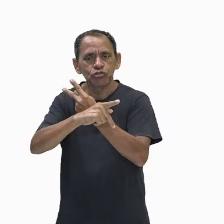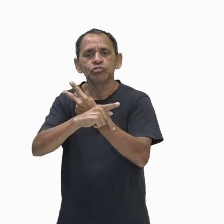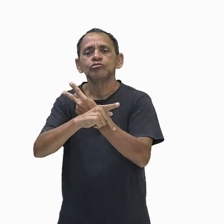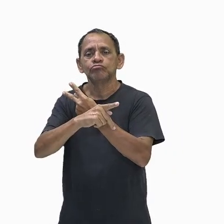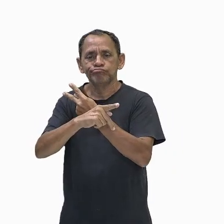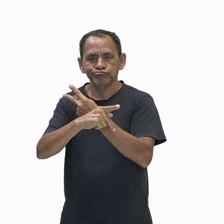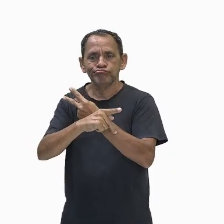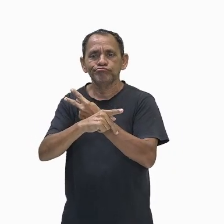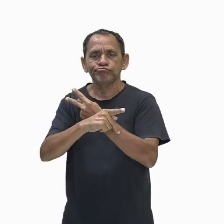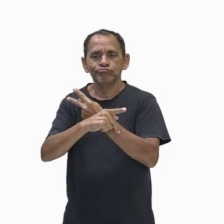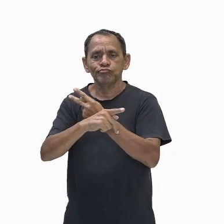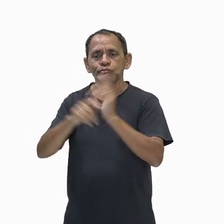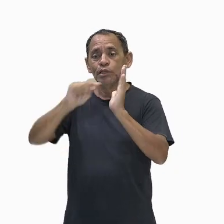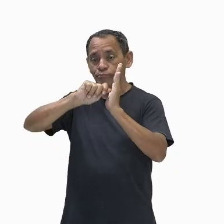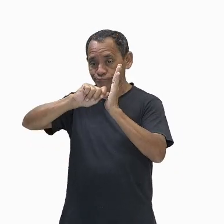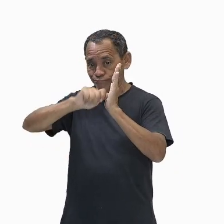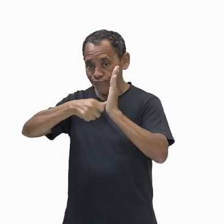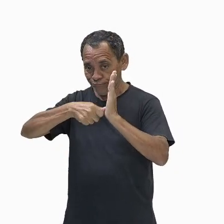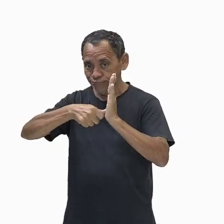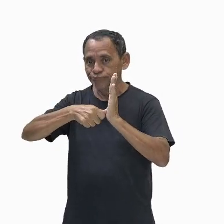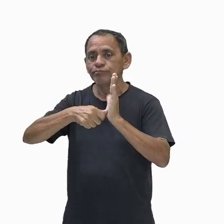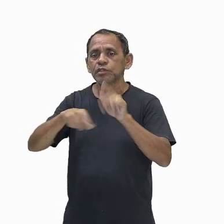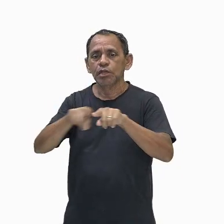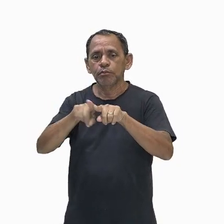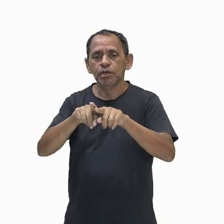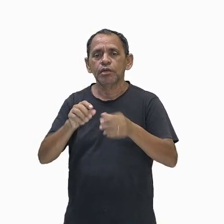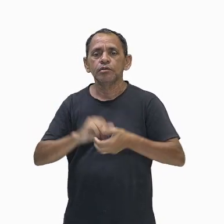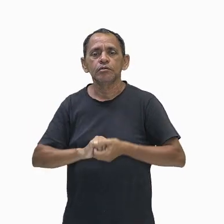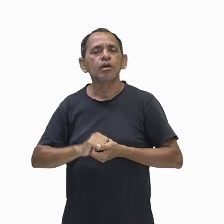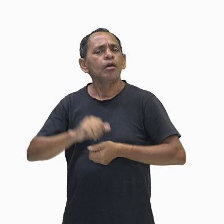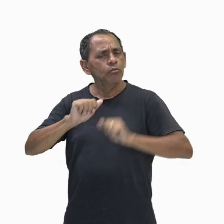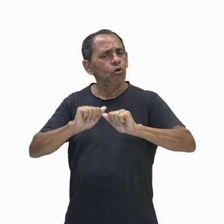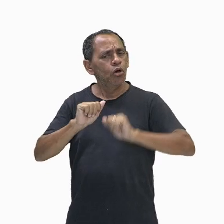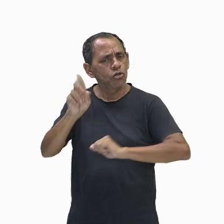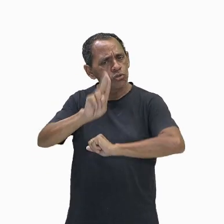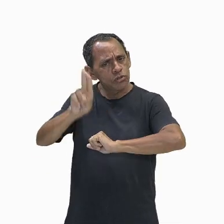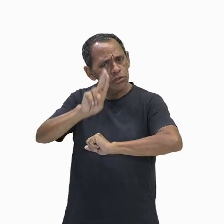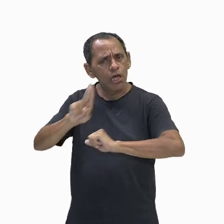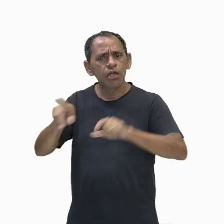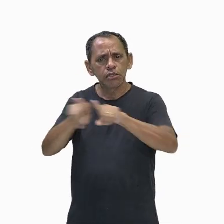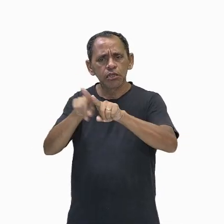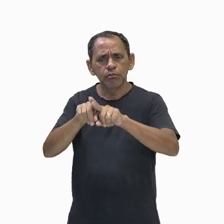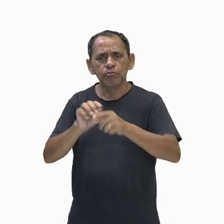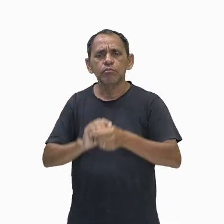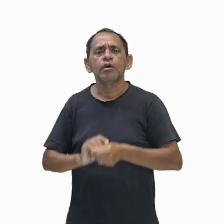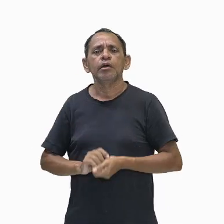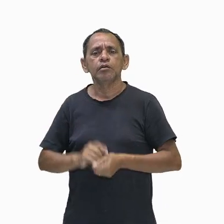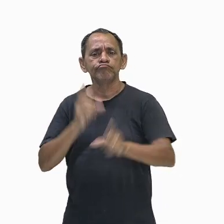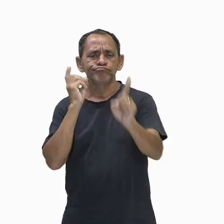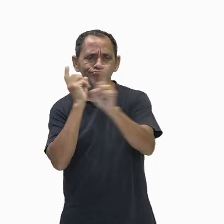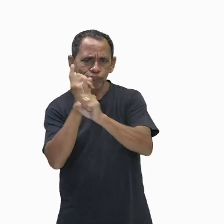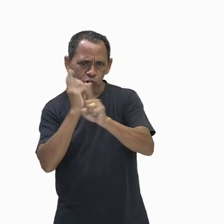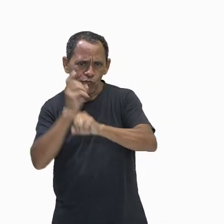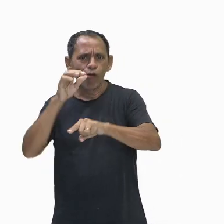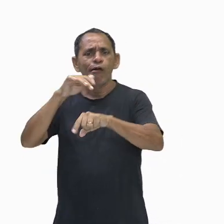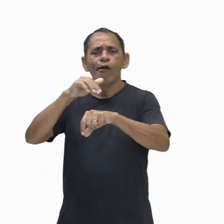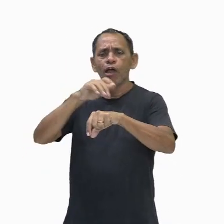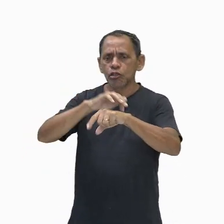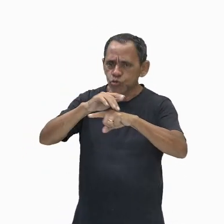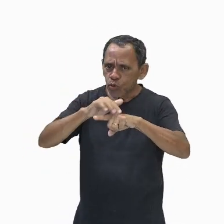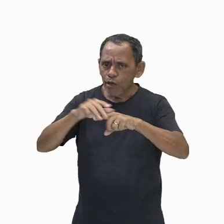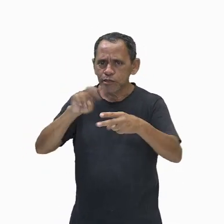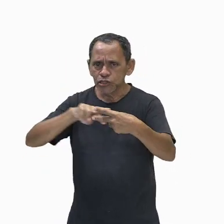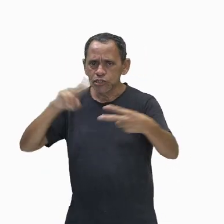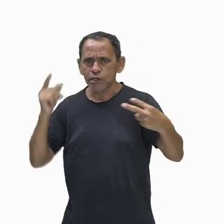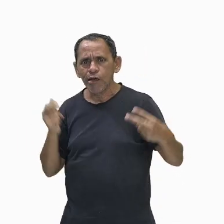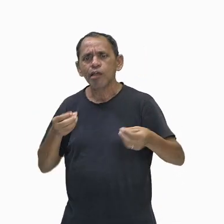exemplo. O cariótipo pode ser utilizado para diagnosticar doenças genéticas, como foi falado anteriormente,